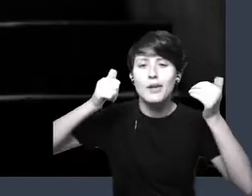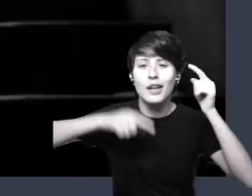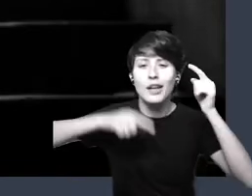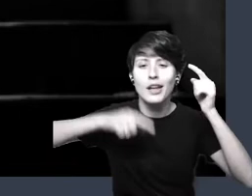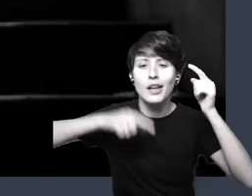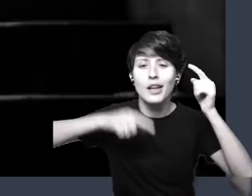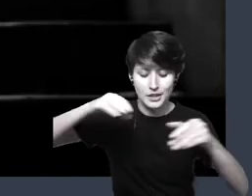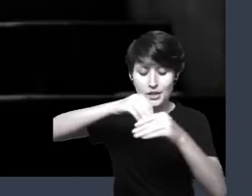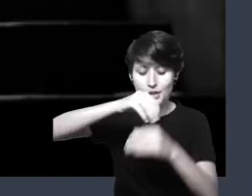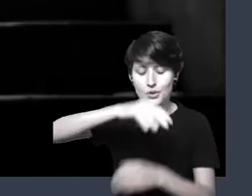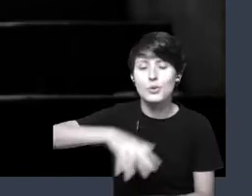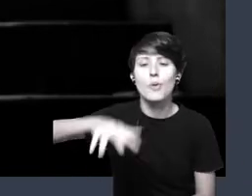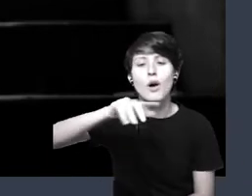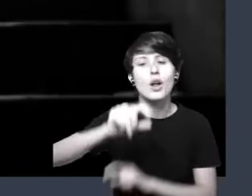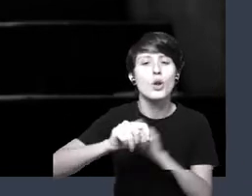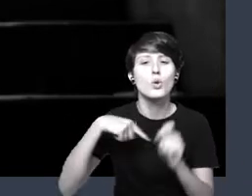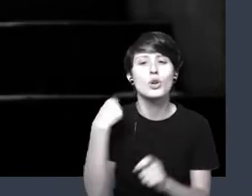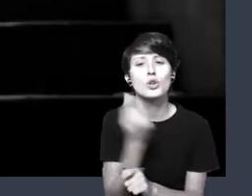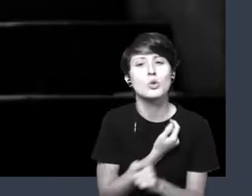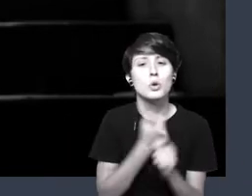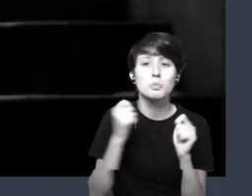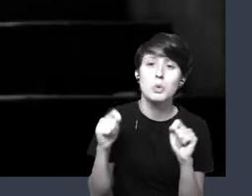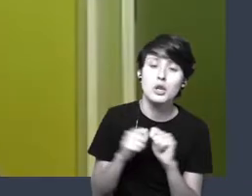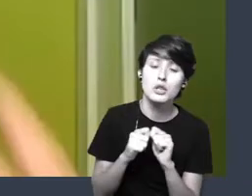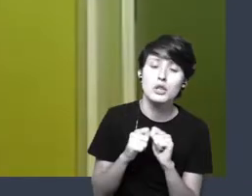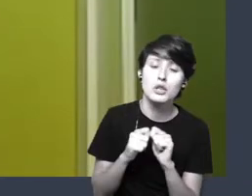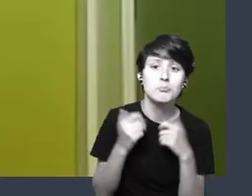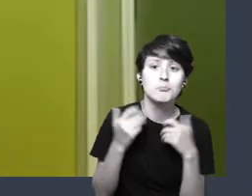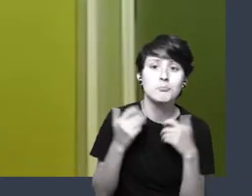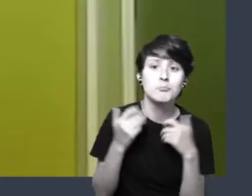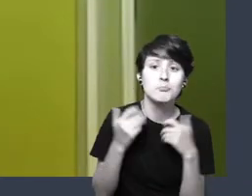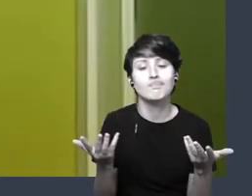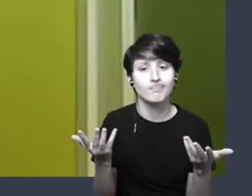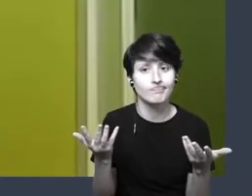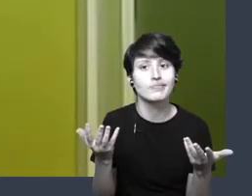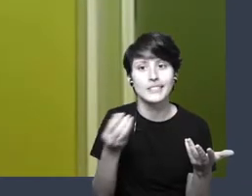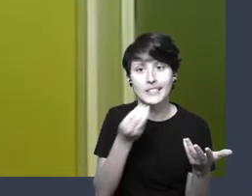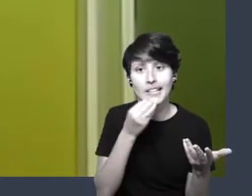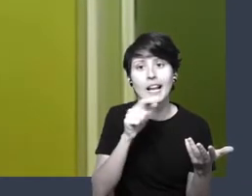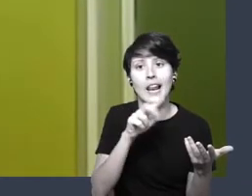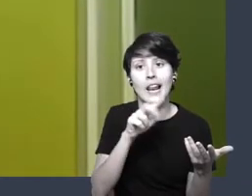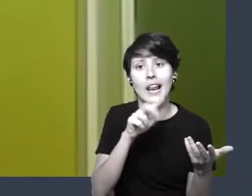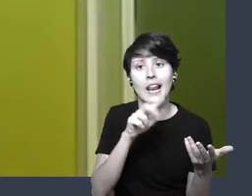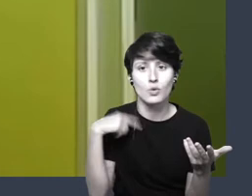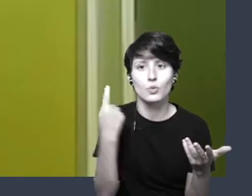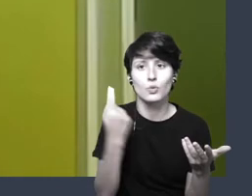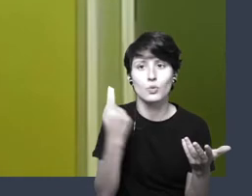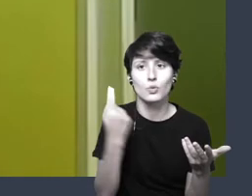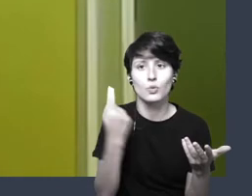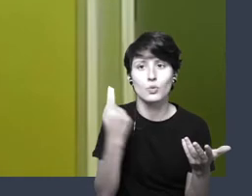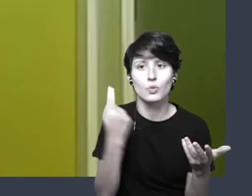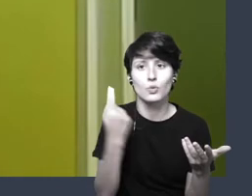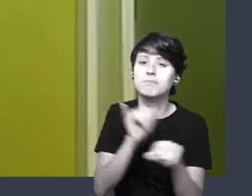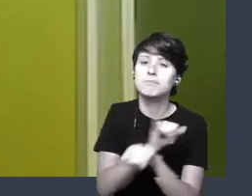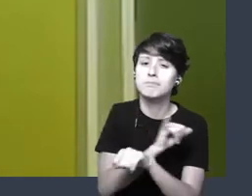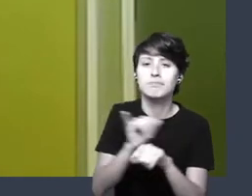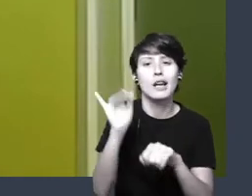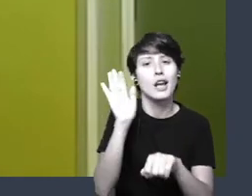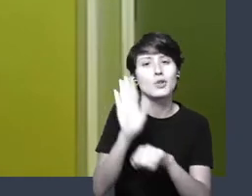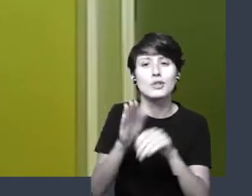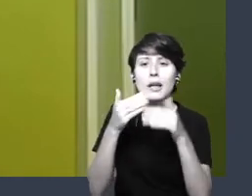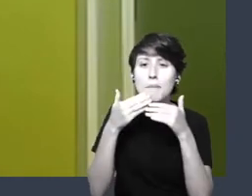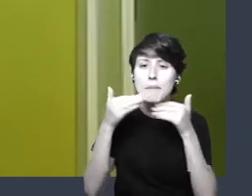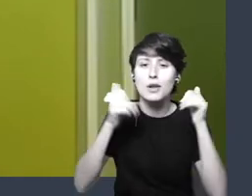pergunta o que a gente pode fazer enquanto isso? Claro, a gente pode se envolver em várias iniciativas para ajudar a melhorar a diversidade